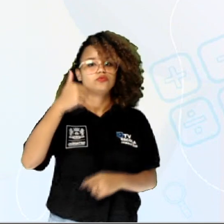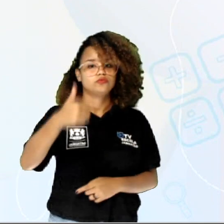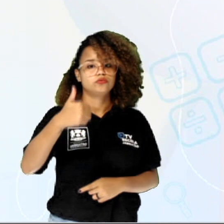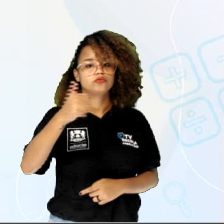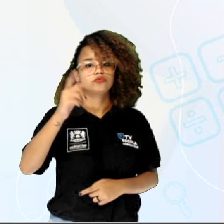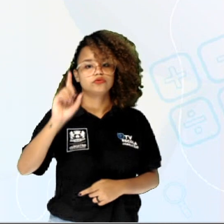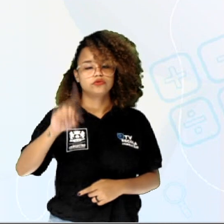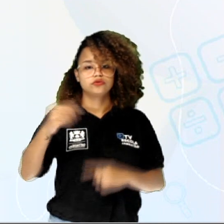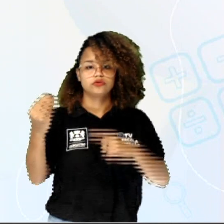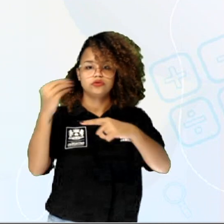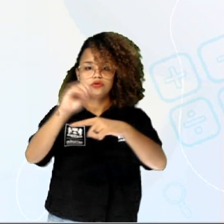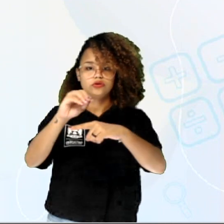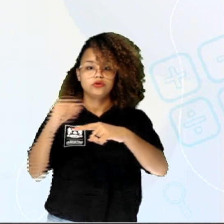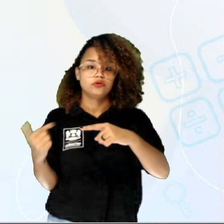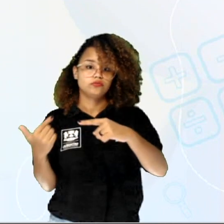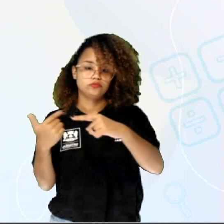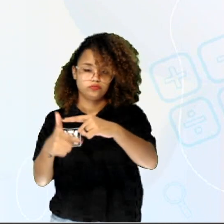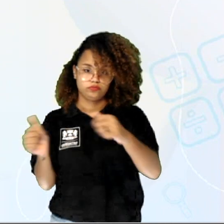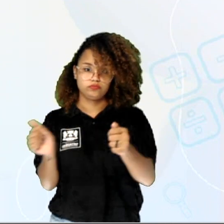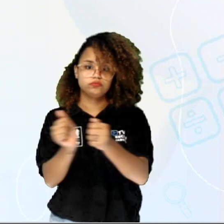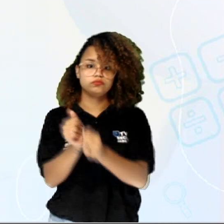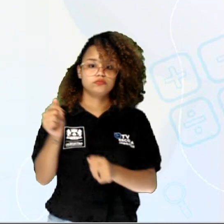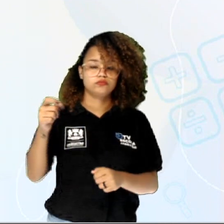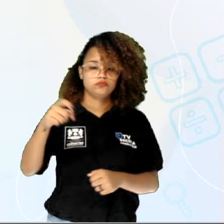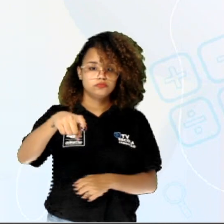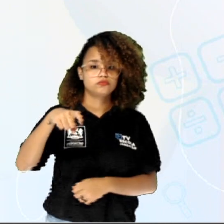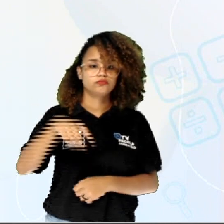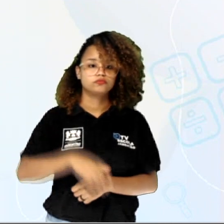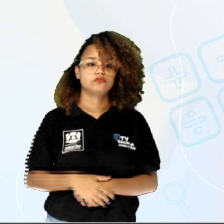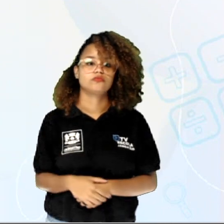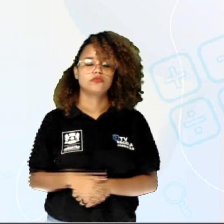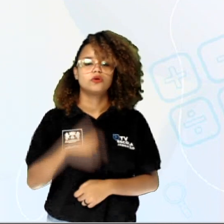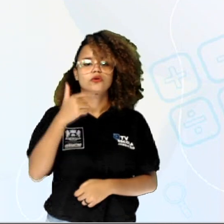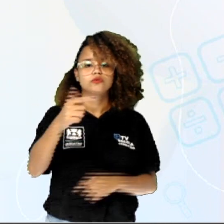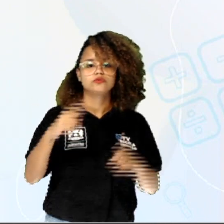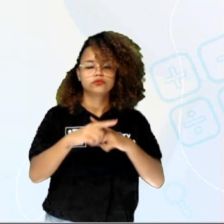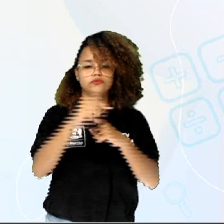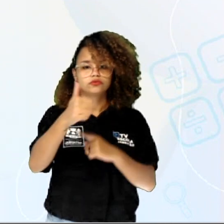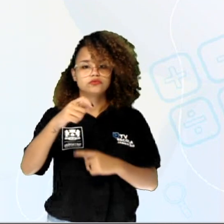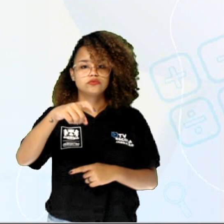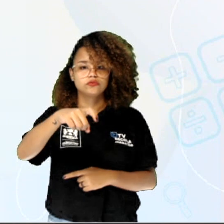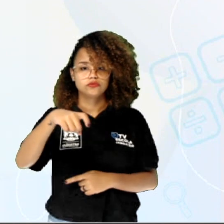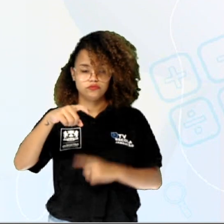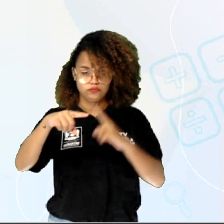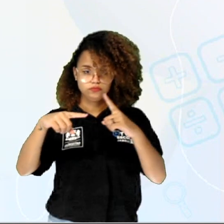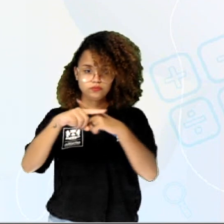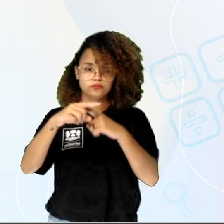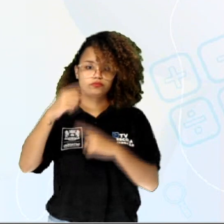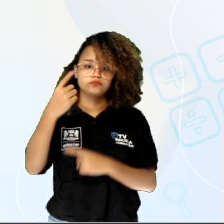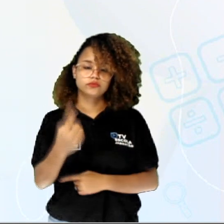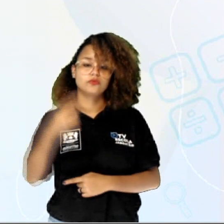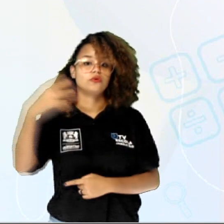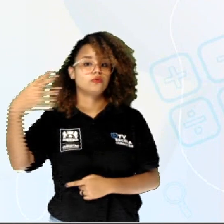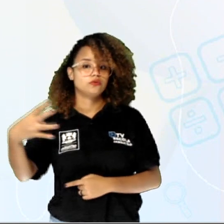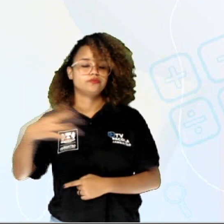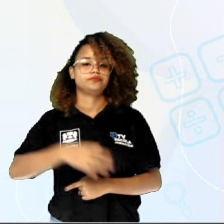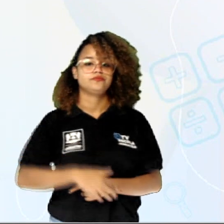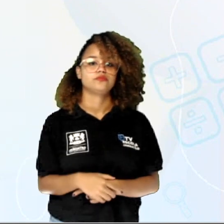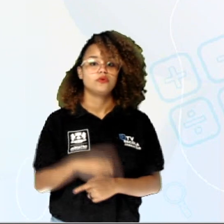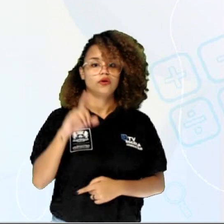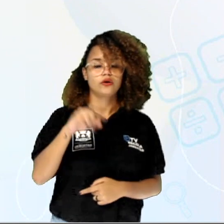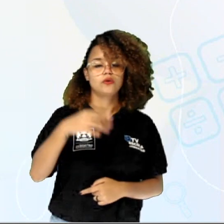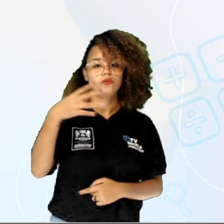fazer é eliminar os denominadores. E para eliminar os denominadores, a gente vai ter que calcular o MMC. Então, o MMC de 3 e